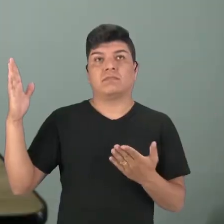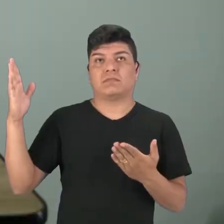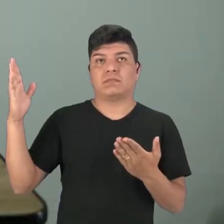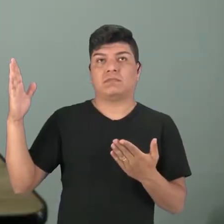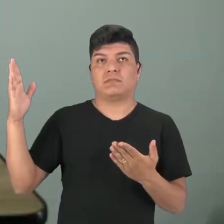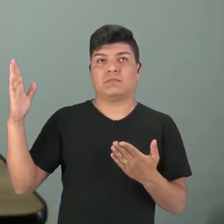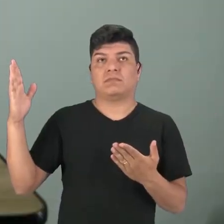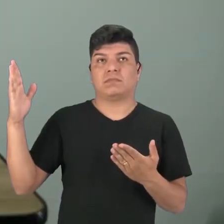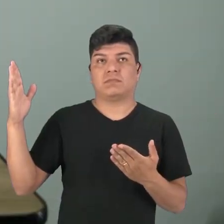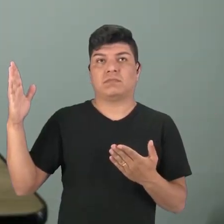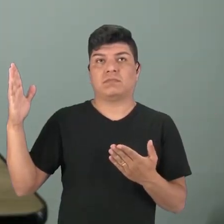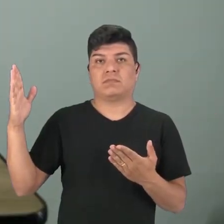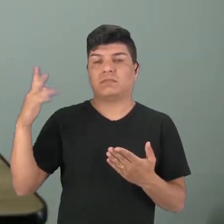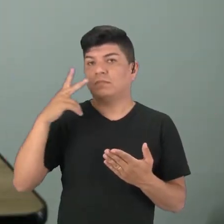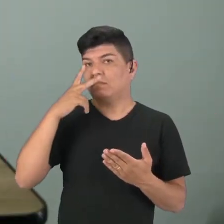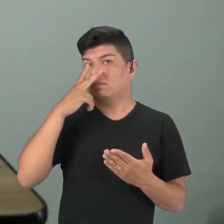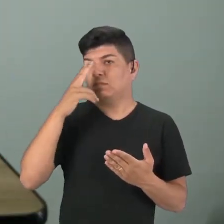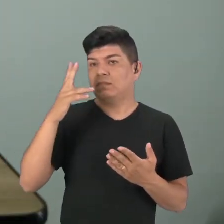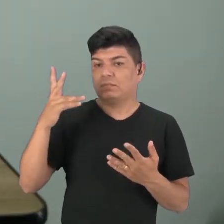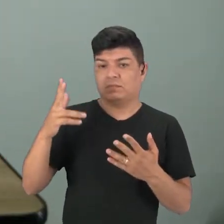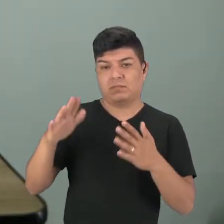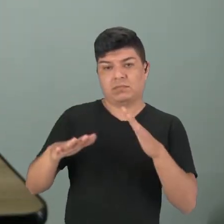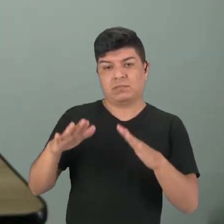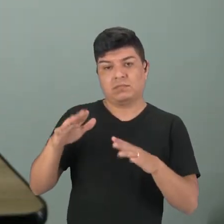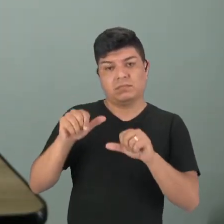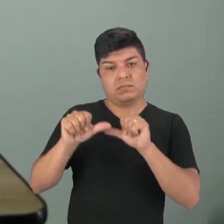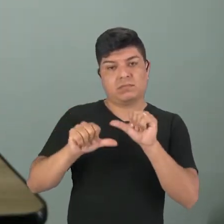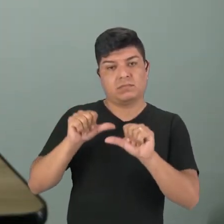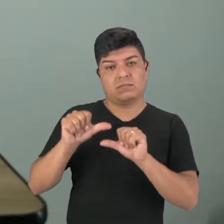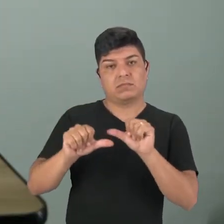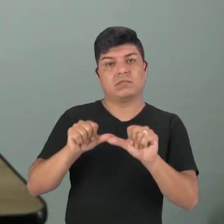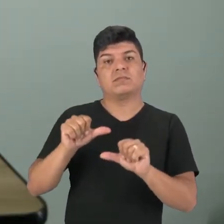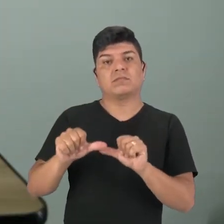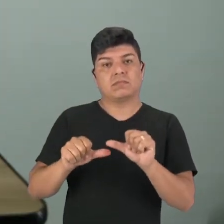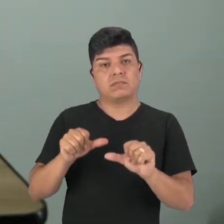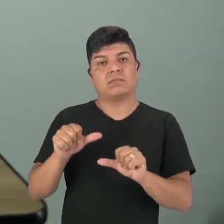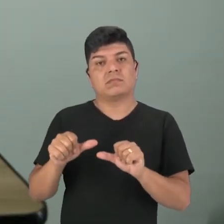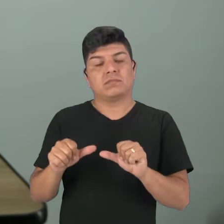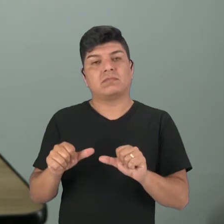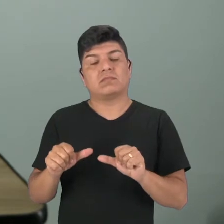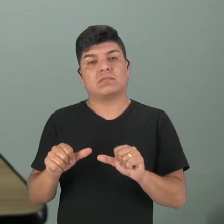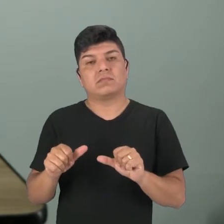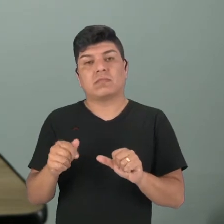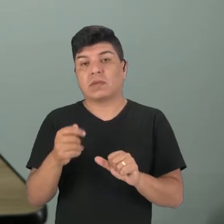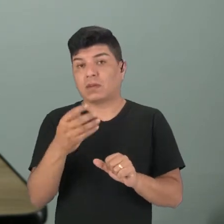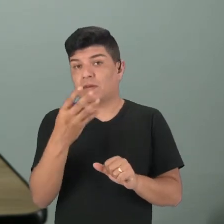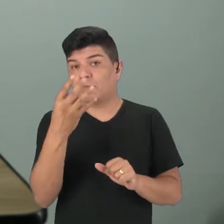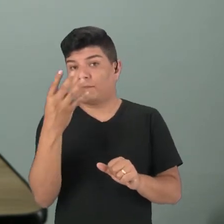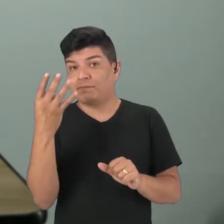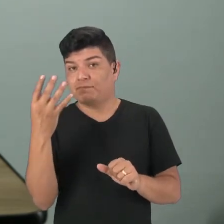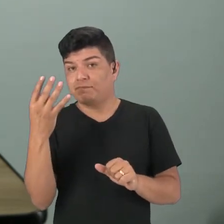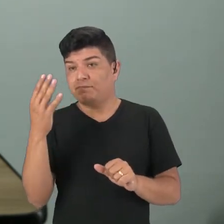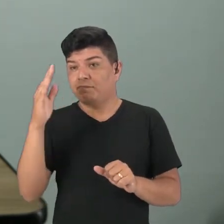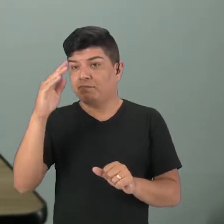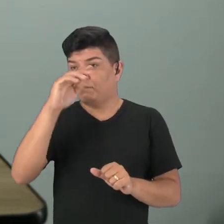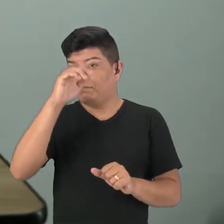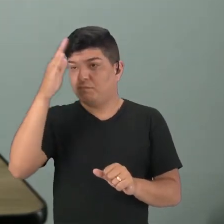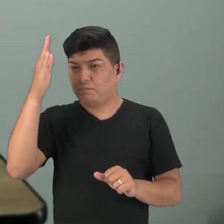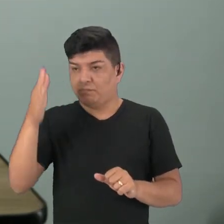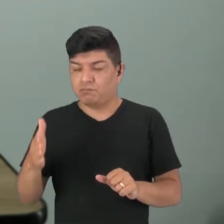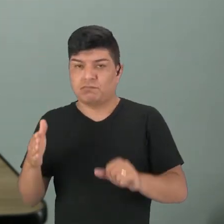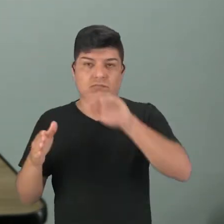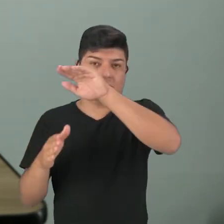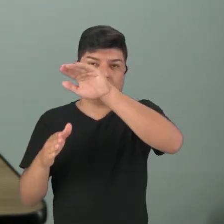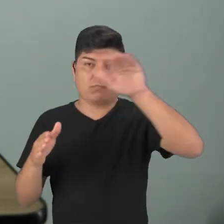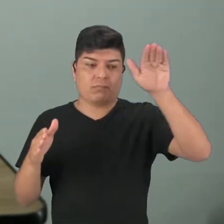E de acordo com o formato, modifica, né, a quantidade de lados que essa figura vai